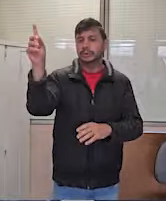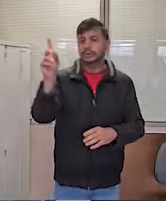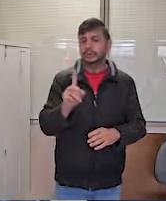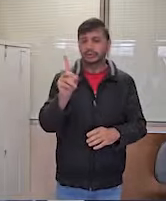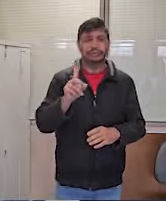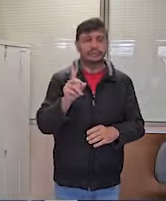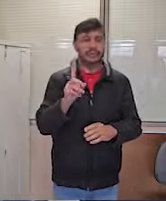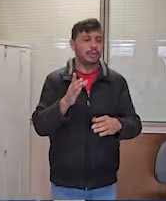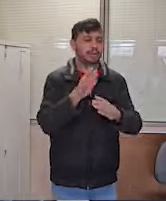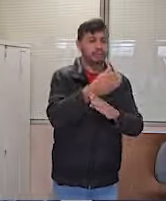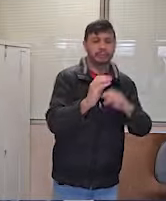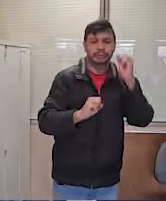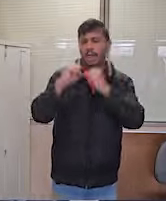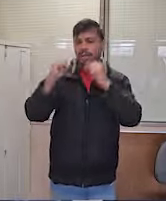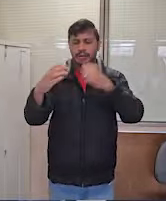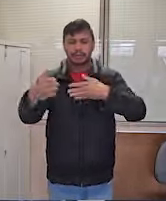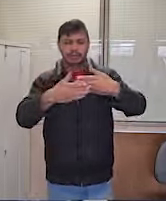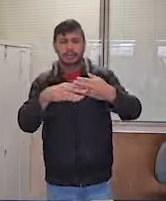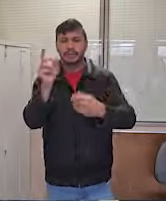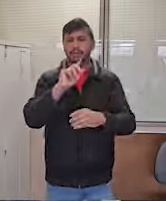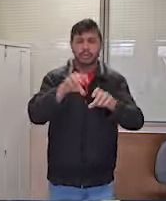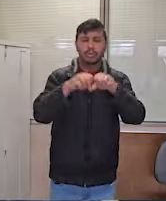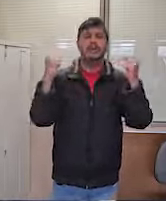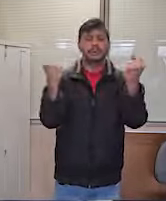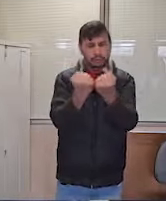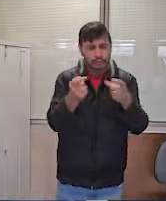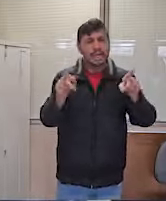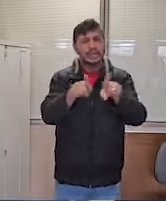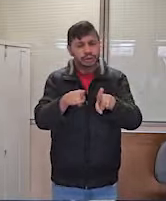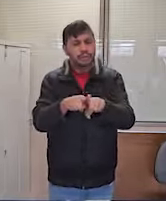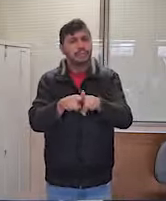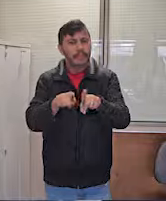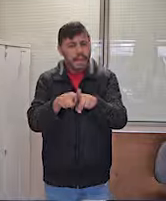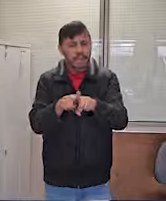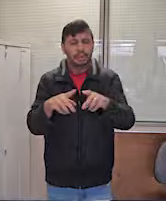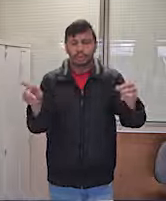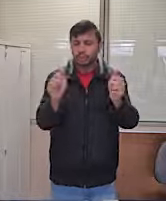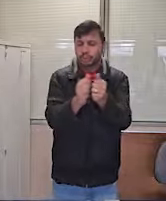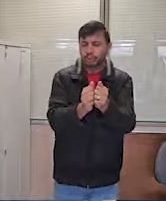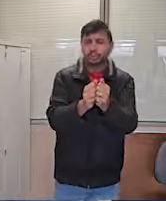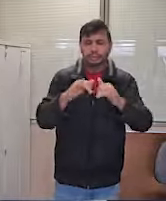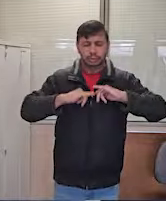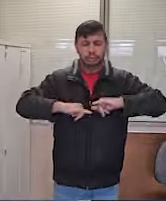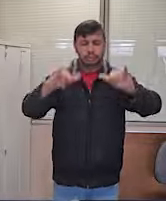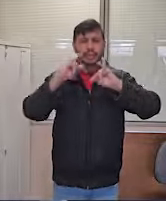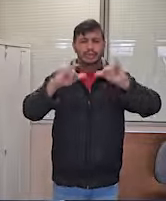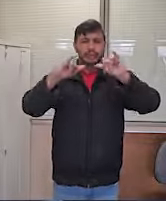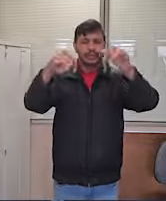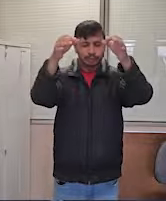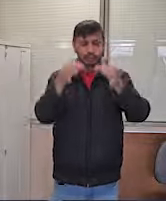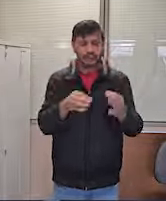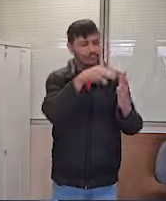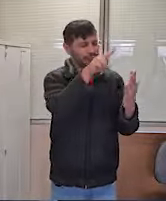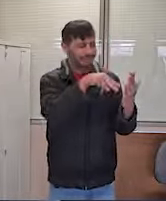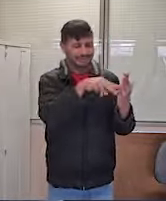sabia que não seria uma relação apenas de porta de fábrica, era uma relação com a sociedade. Então, com a firme convicção, aí eu só vou ler aqui